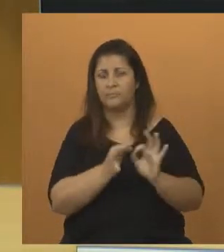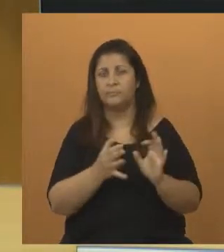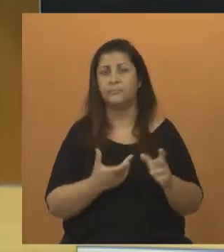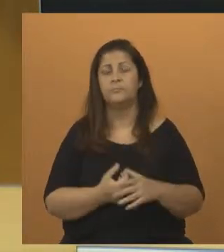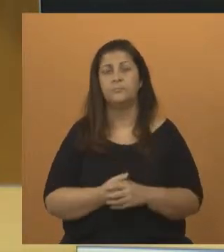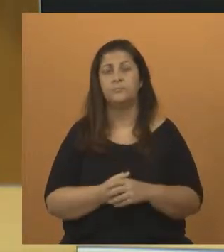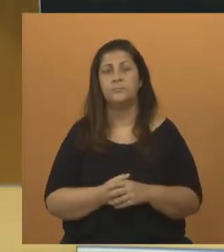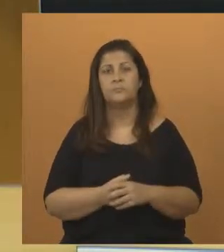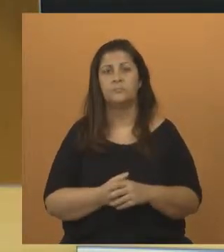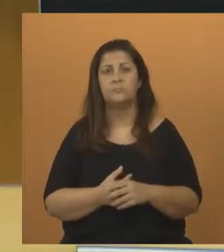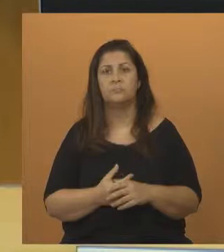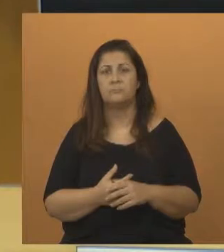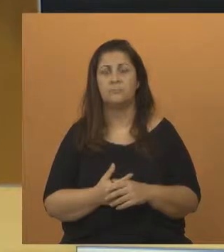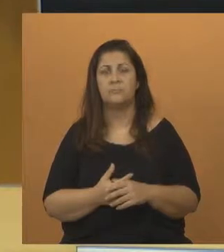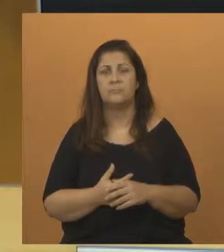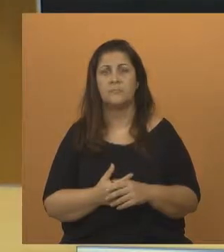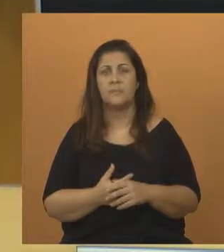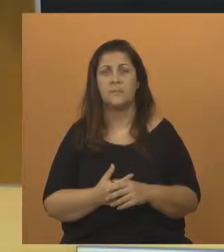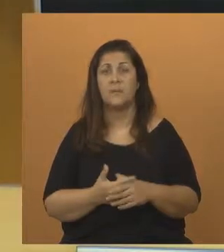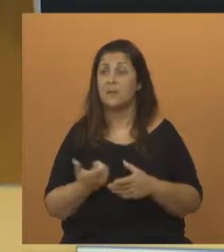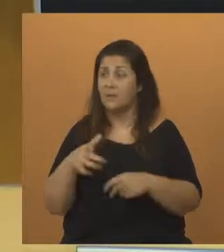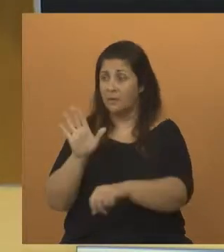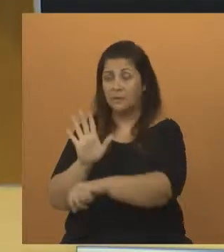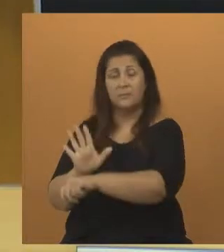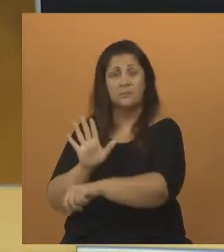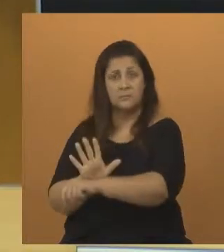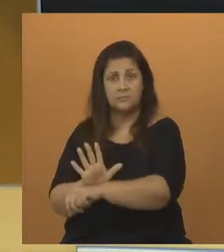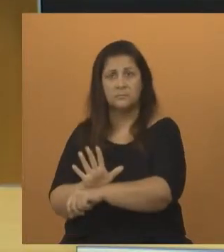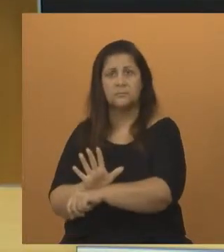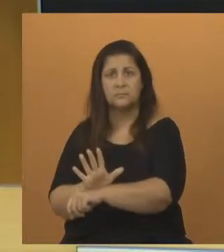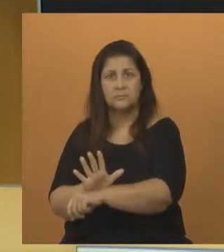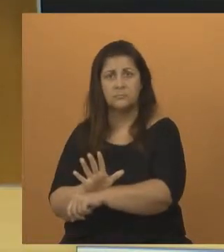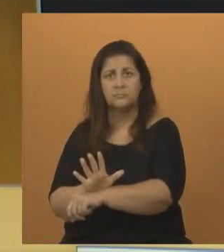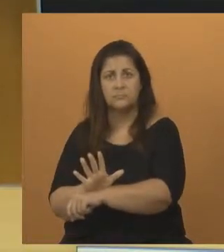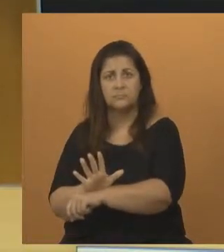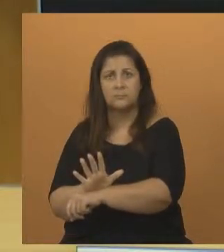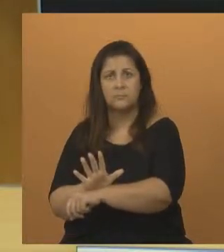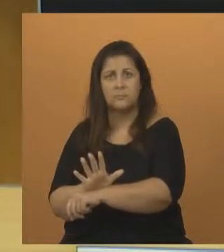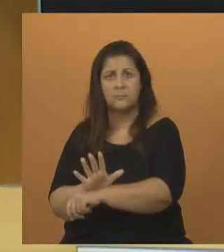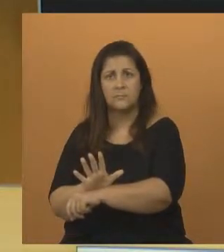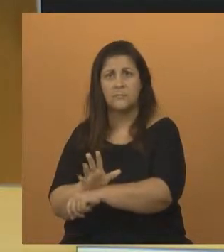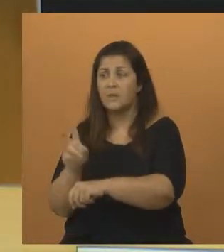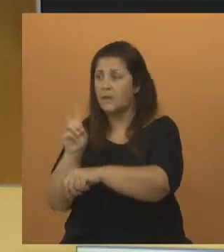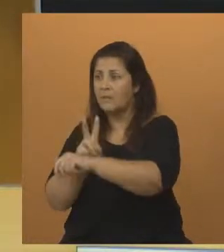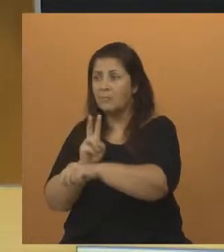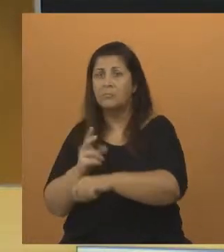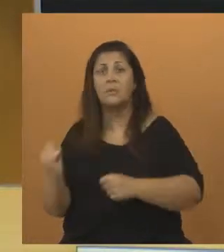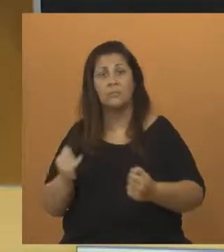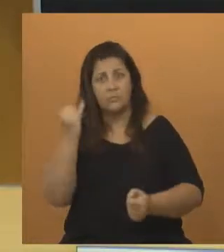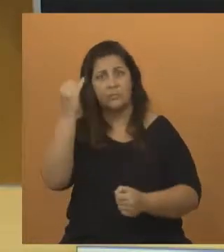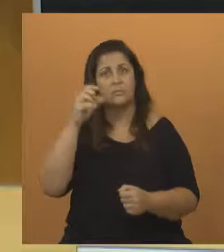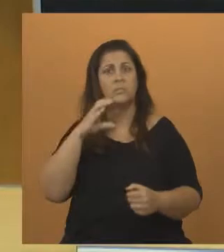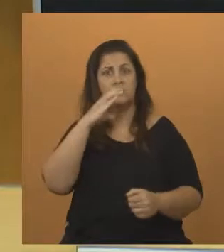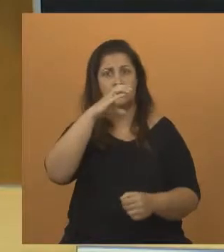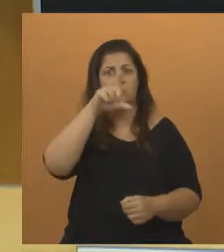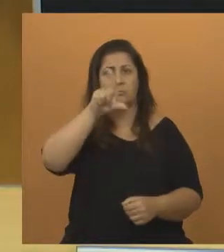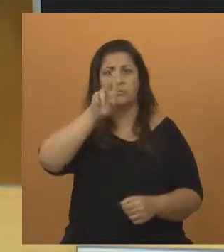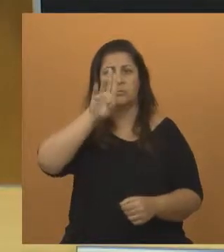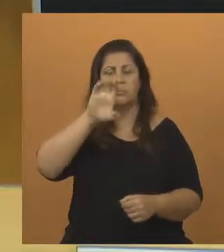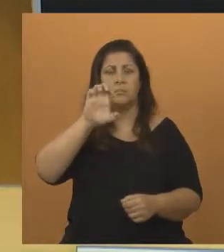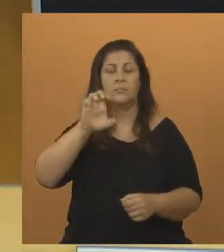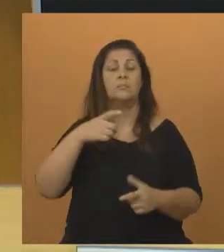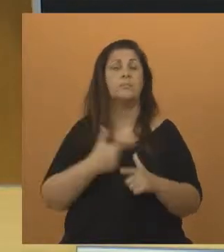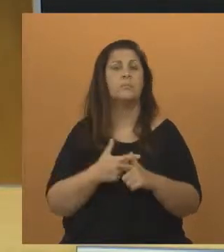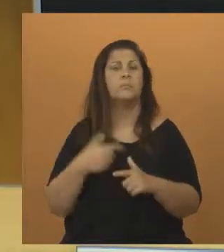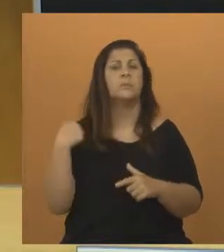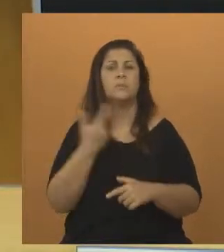vem, de uma forma, contribuir para a manutenção da importância dos clubes. Porque nós